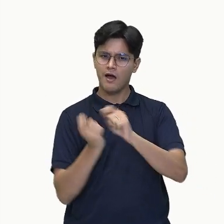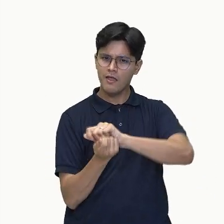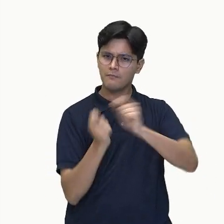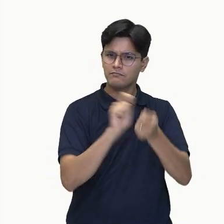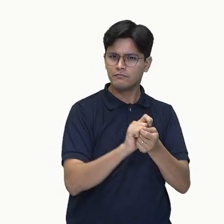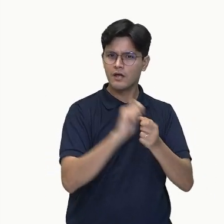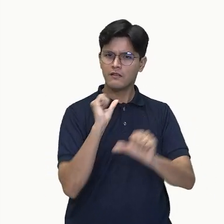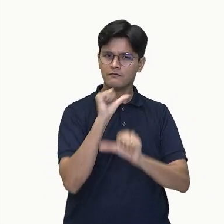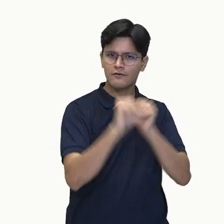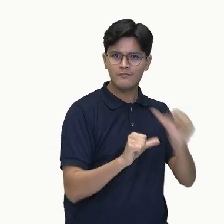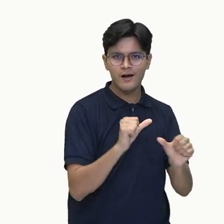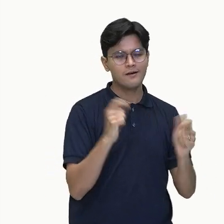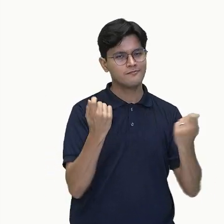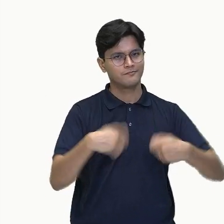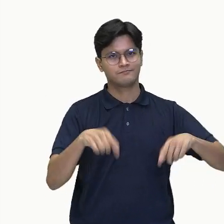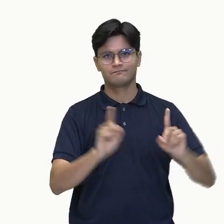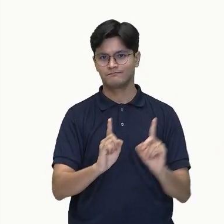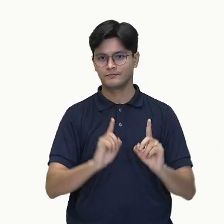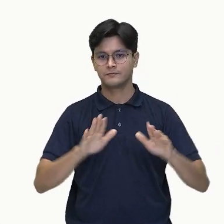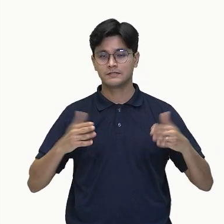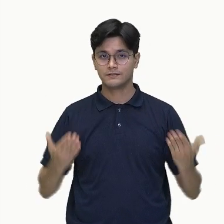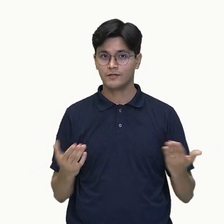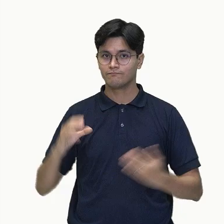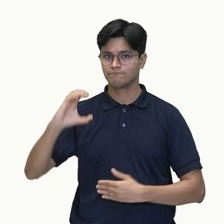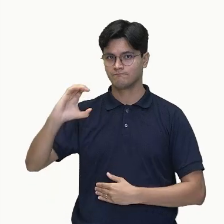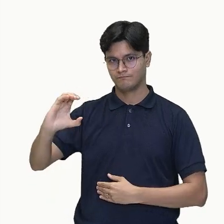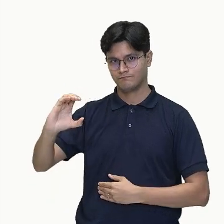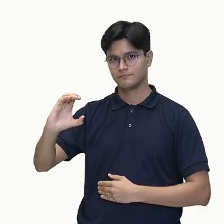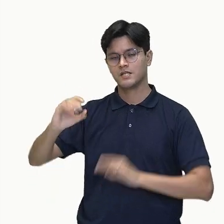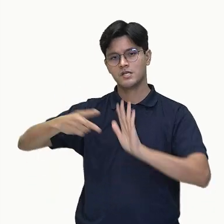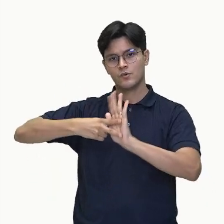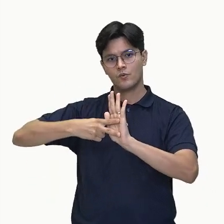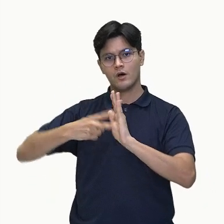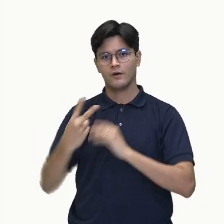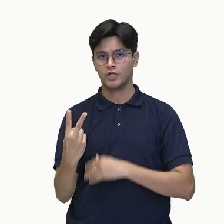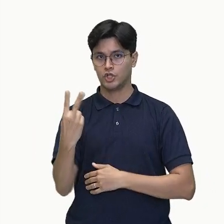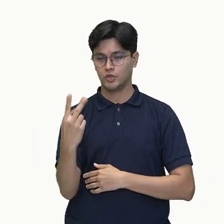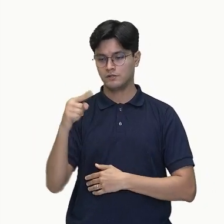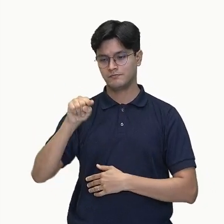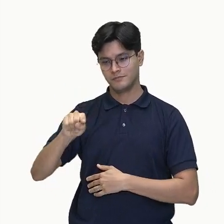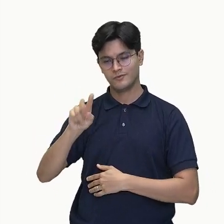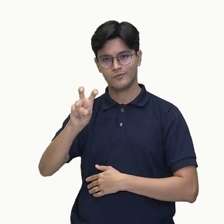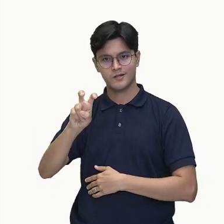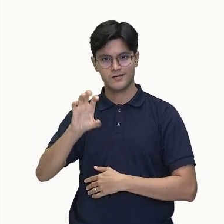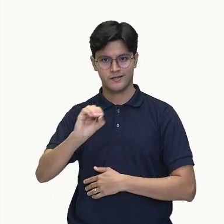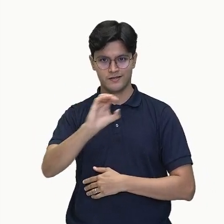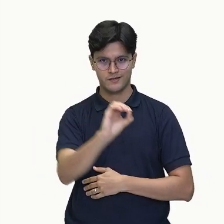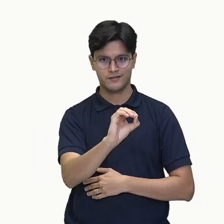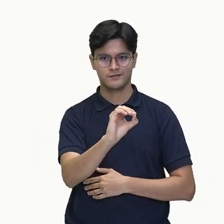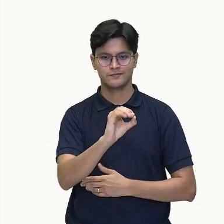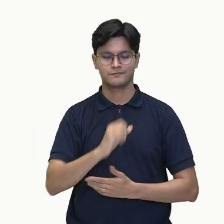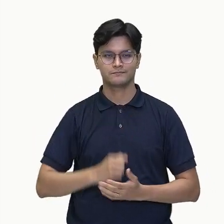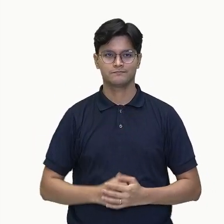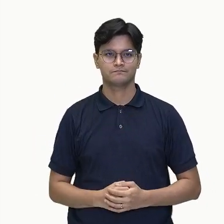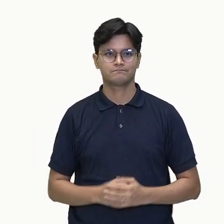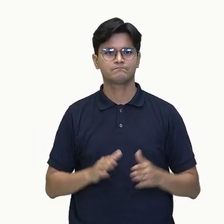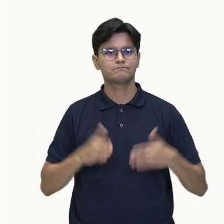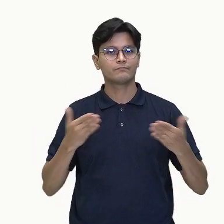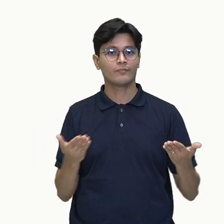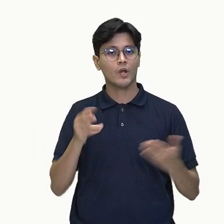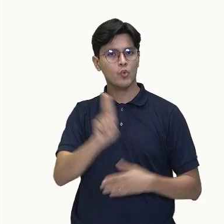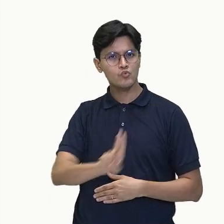lá. Capital inicial, ele vale R$ 2.500. A gente vai pegar, então,